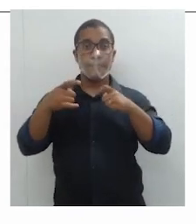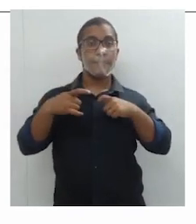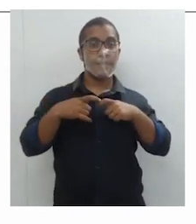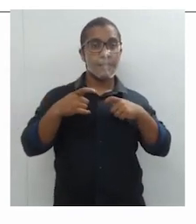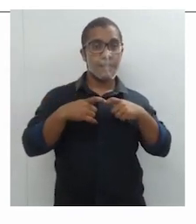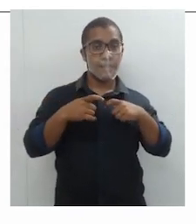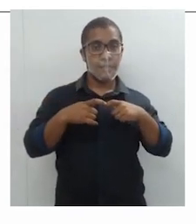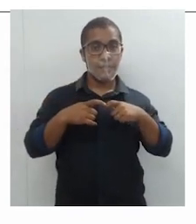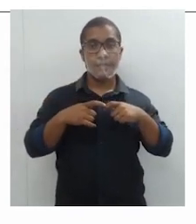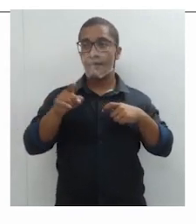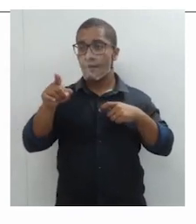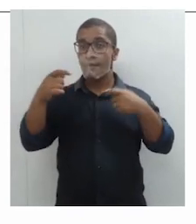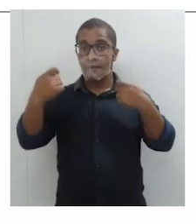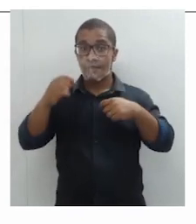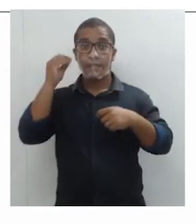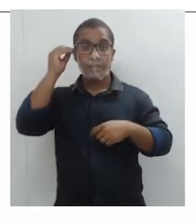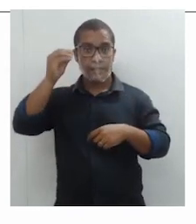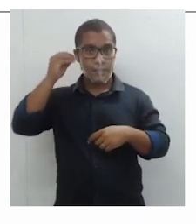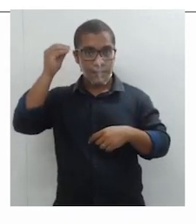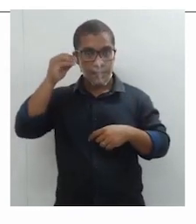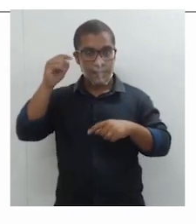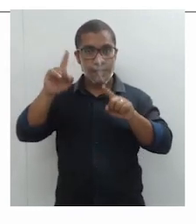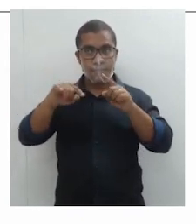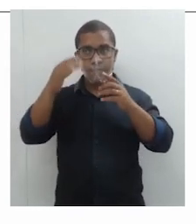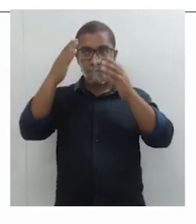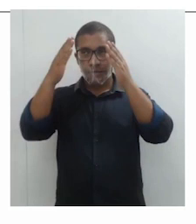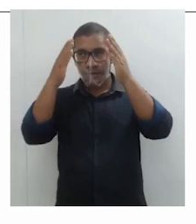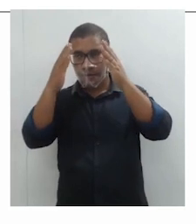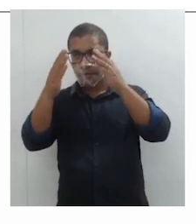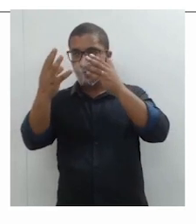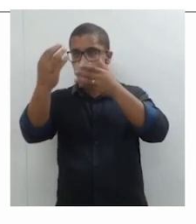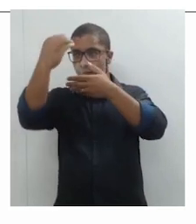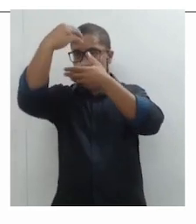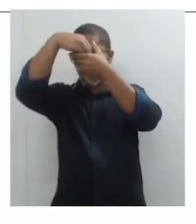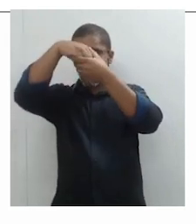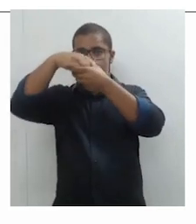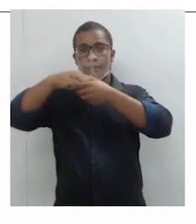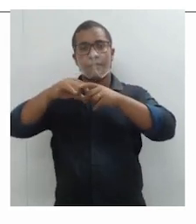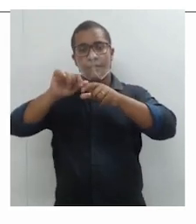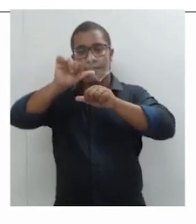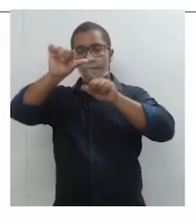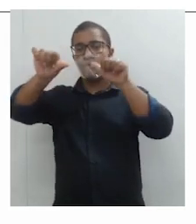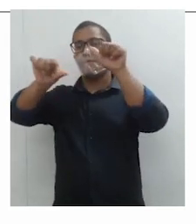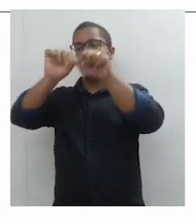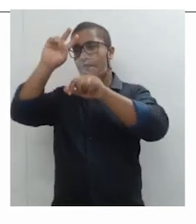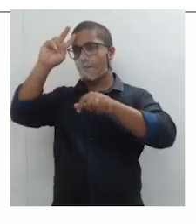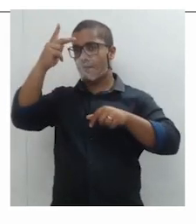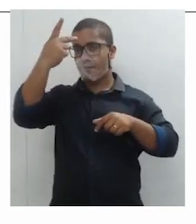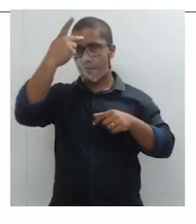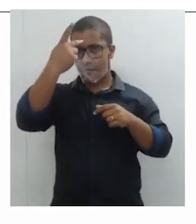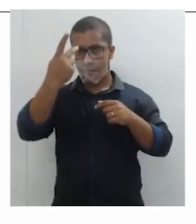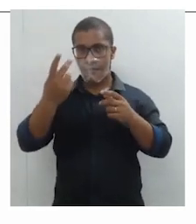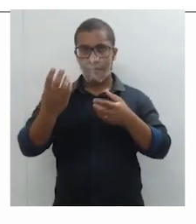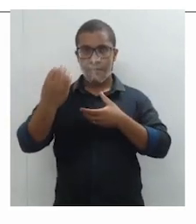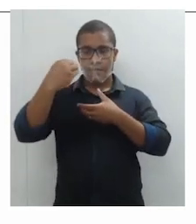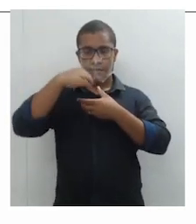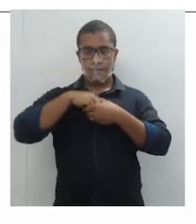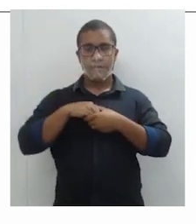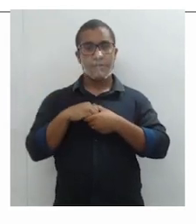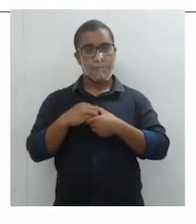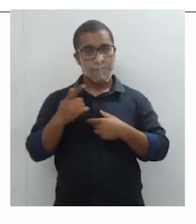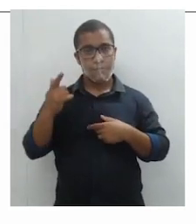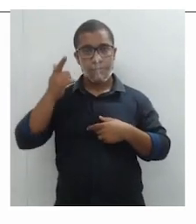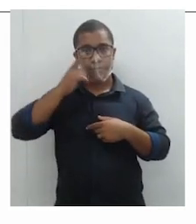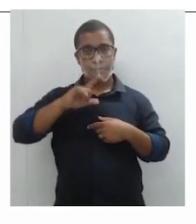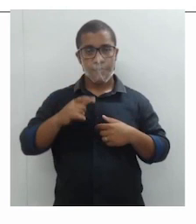pessoa precisa passar por uma experiência psicológica transformadora que a leva inteiramente para dentro de